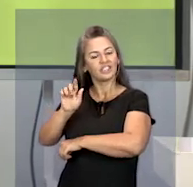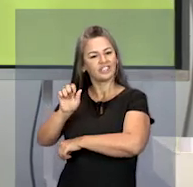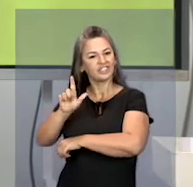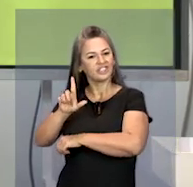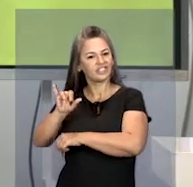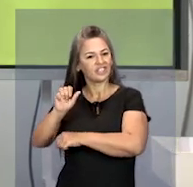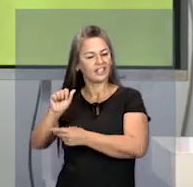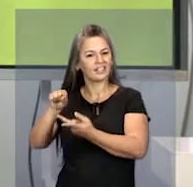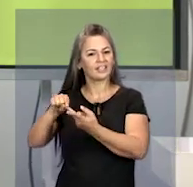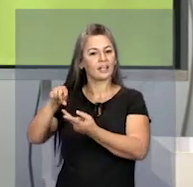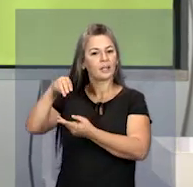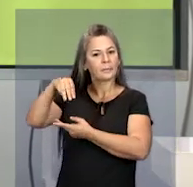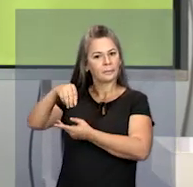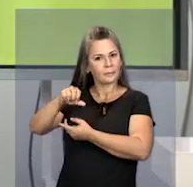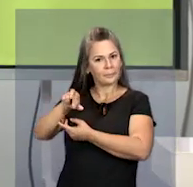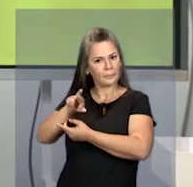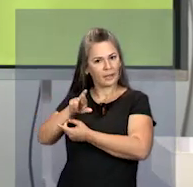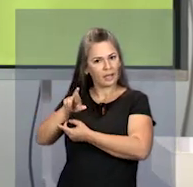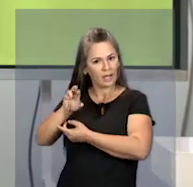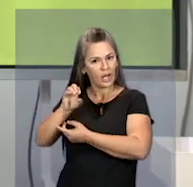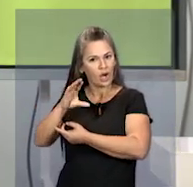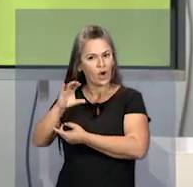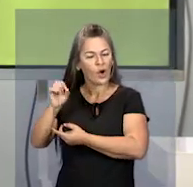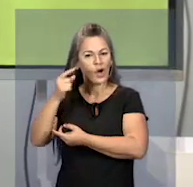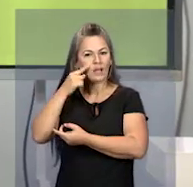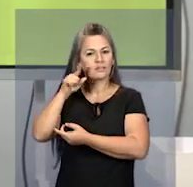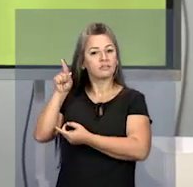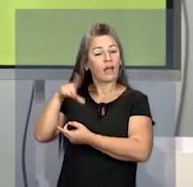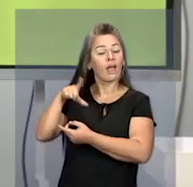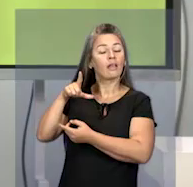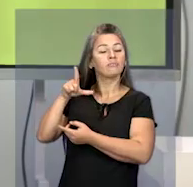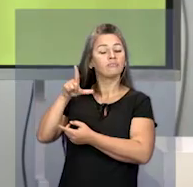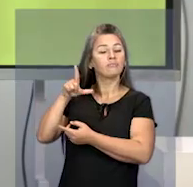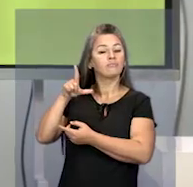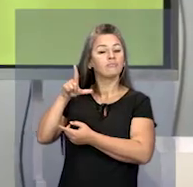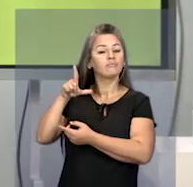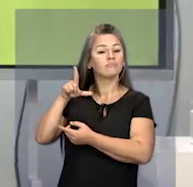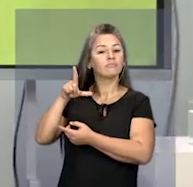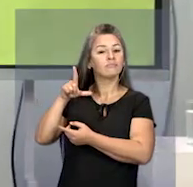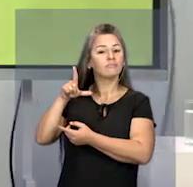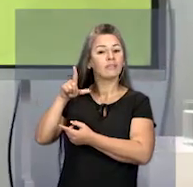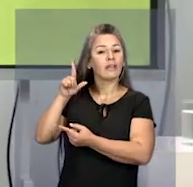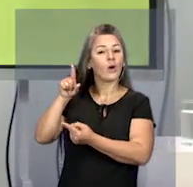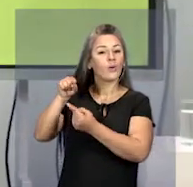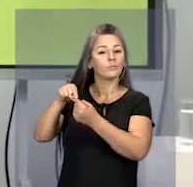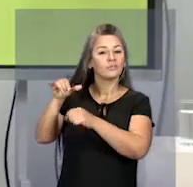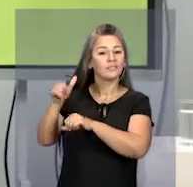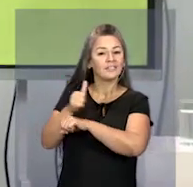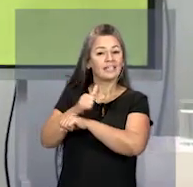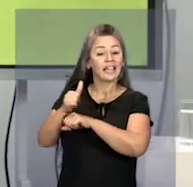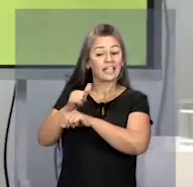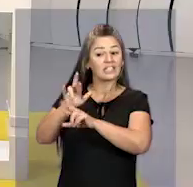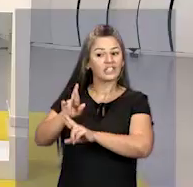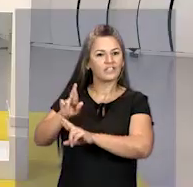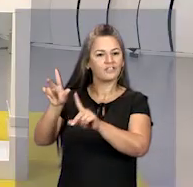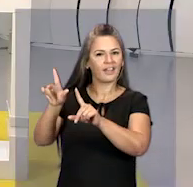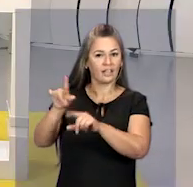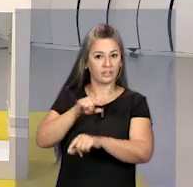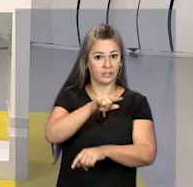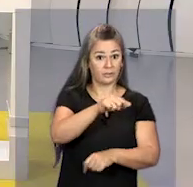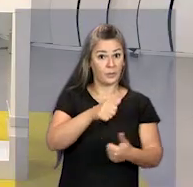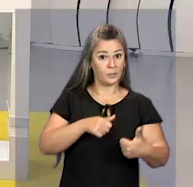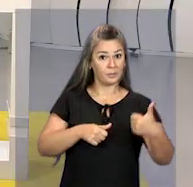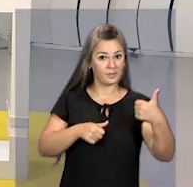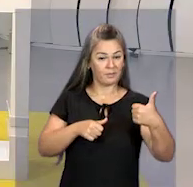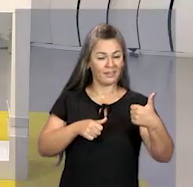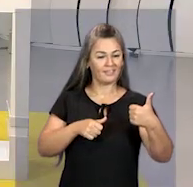eles acreditam que os movimentos são portas de entrada para os espíritos. Então, você tem outra ideia. Se o primeiro tipo de